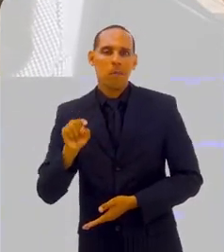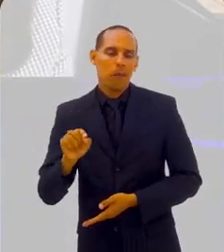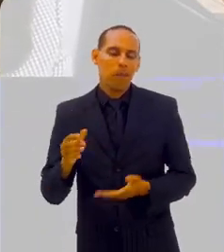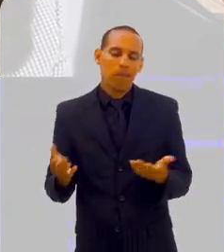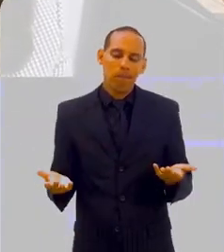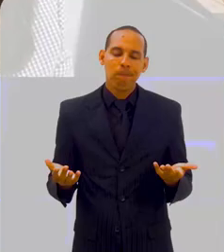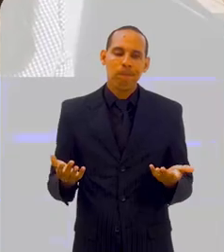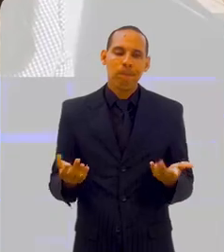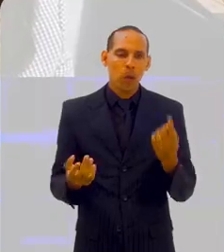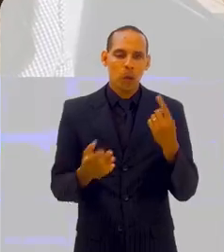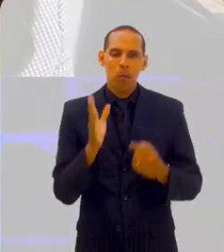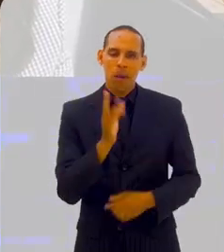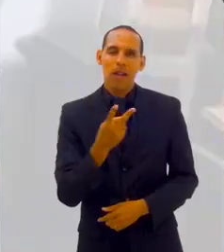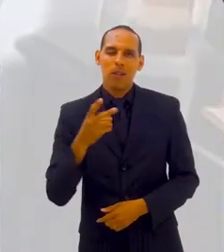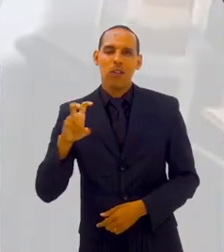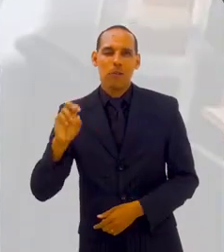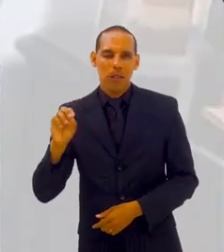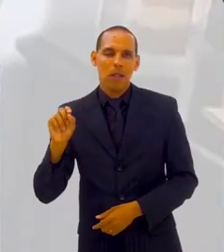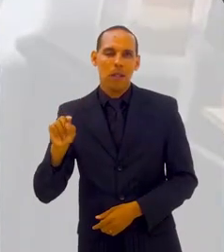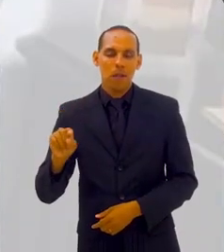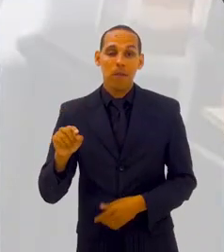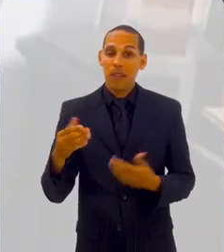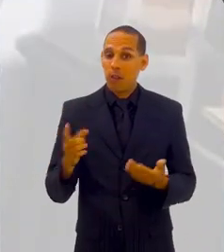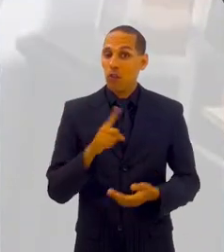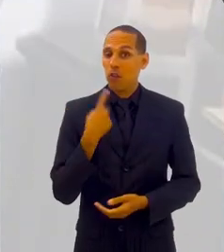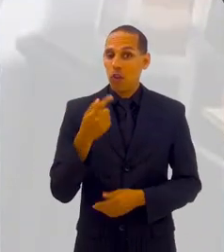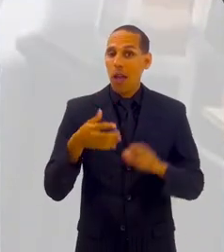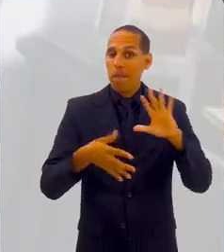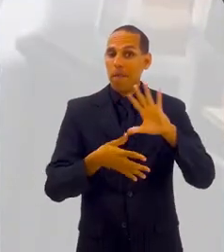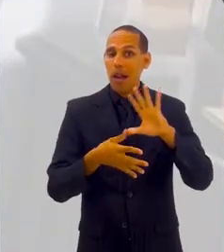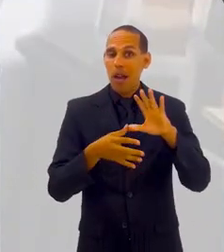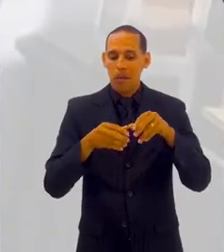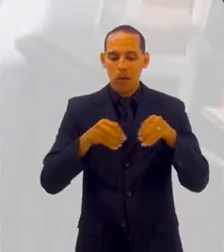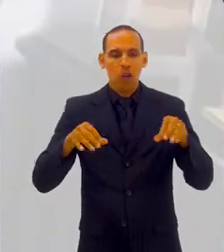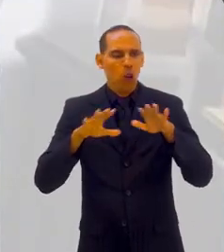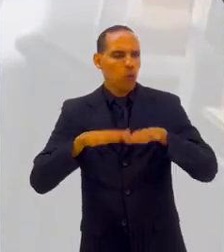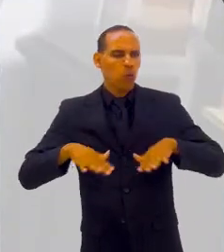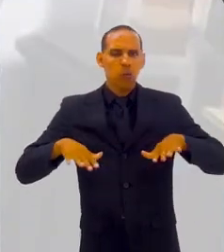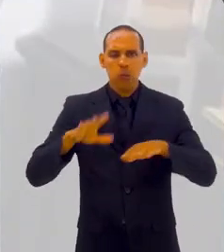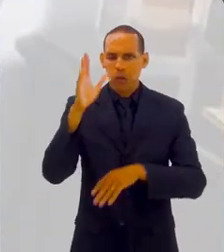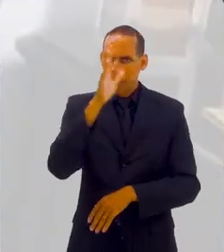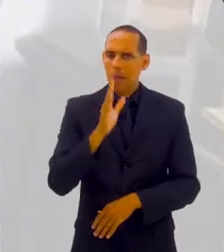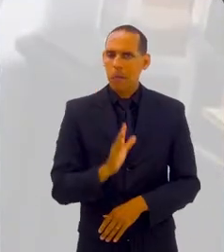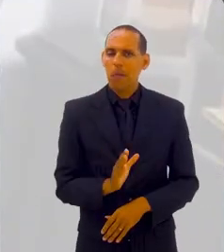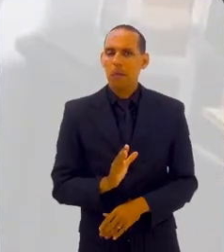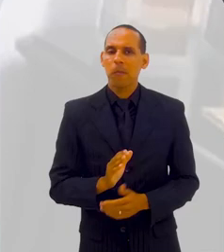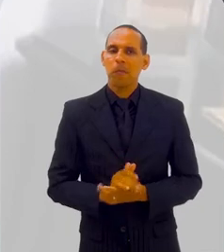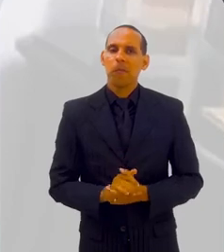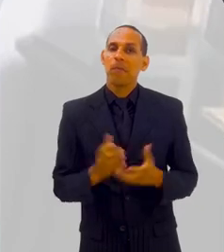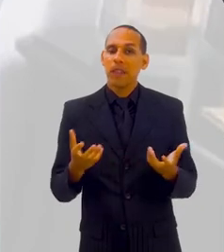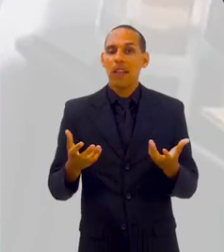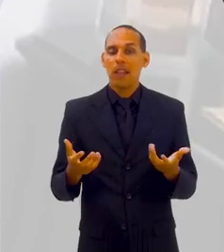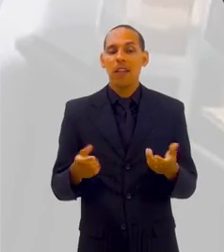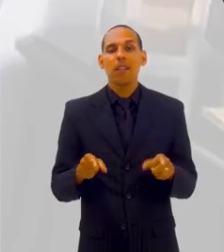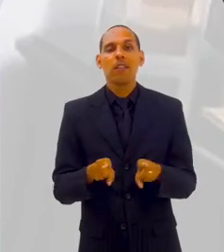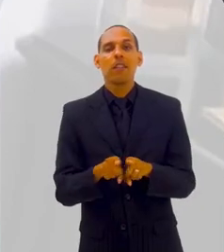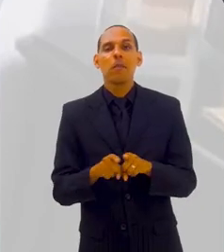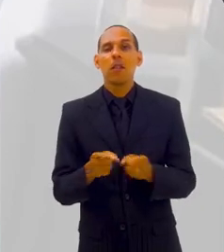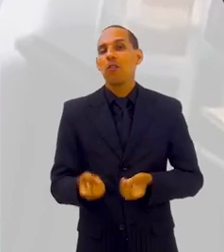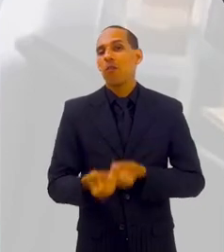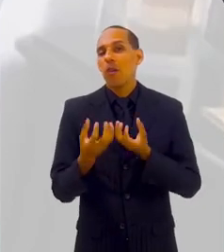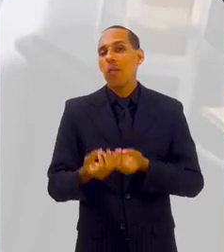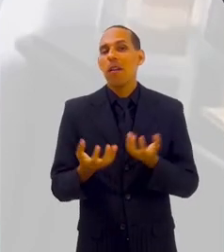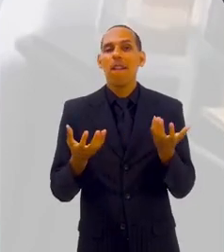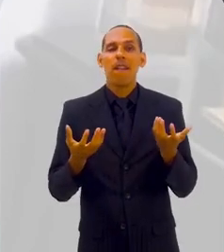né? Então, o Pronasolos, nós queremos mapear os solos brasileiros, além de outros objetivos, mas o principal é